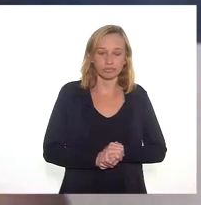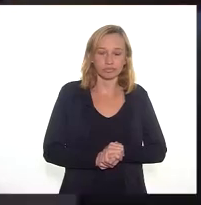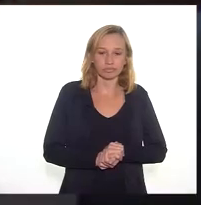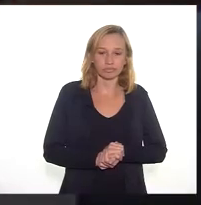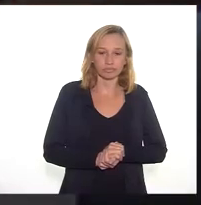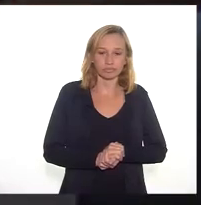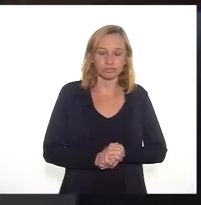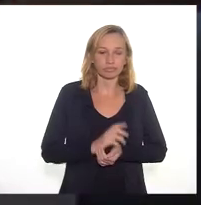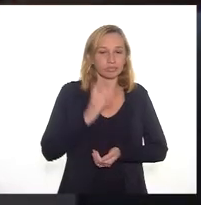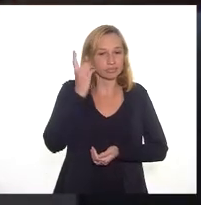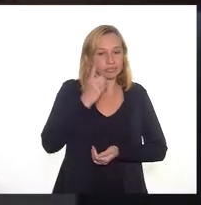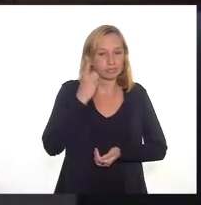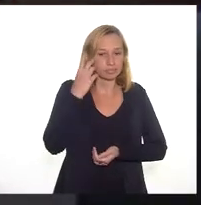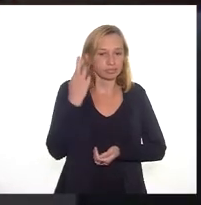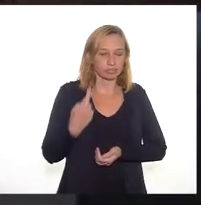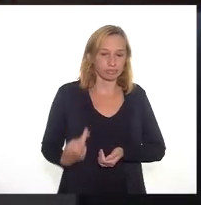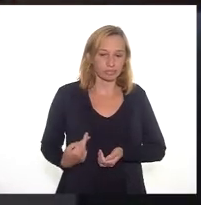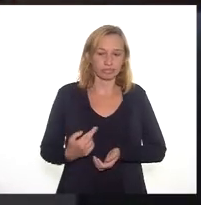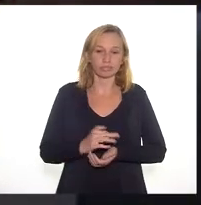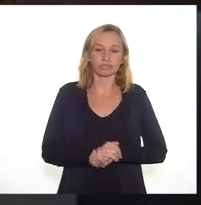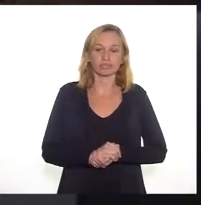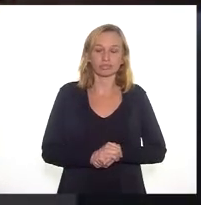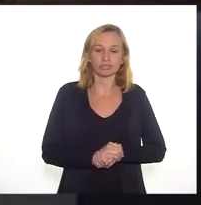Deputada Renata.